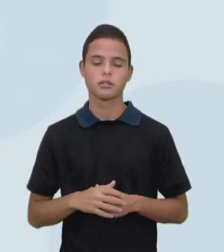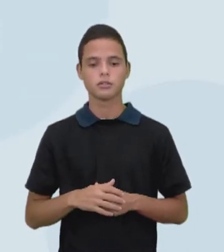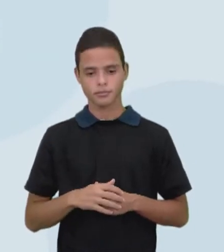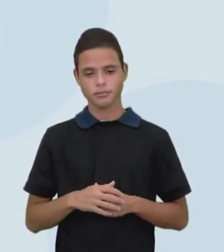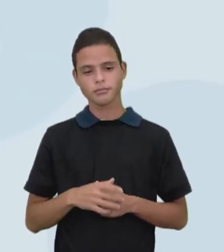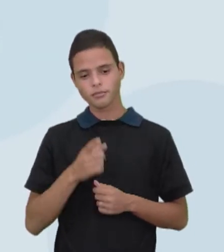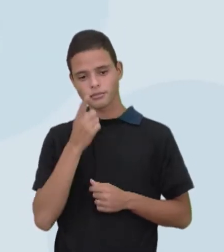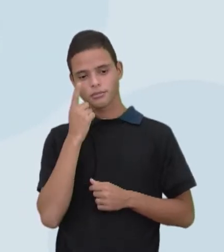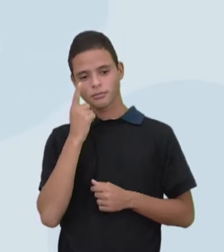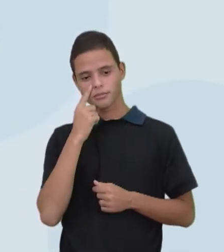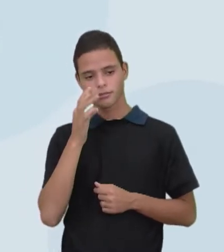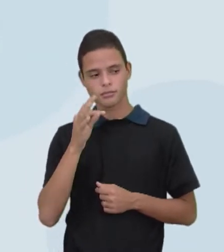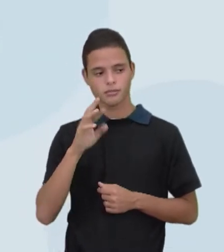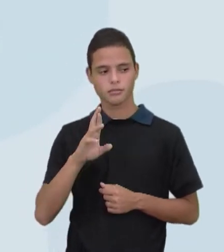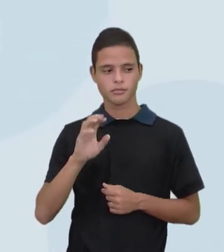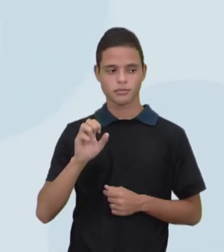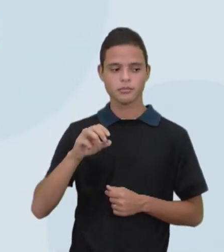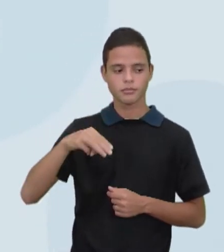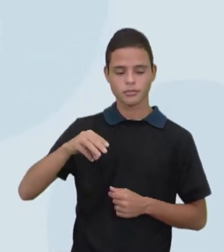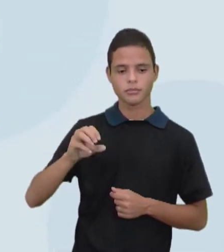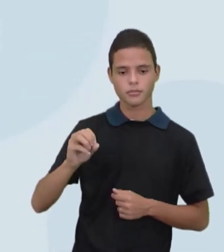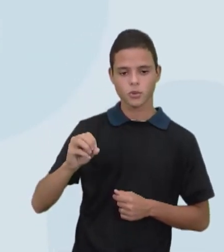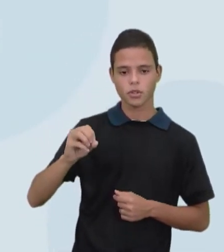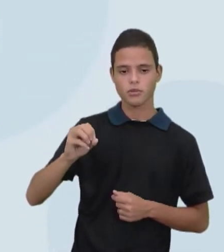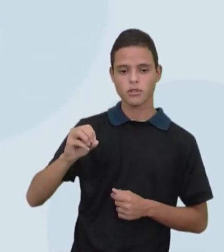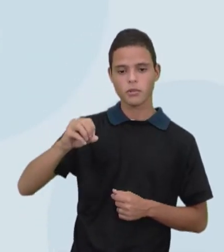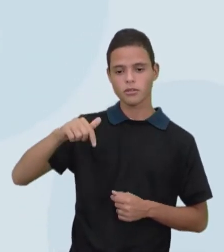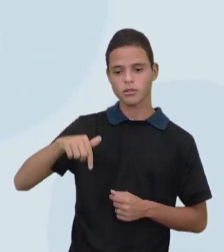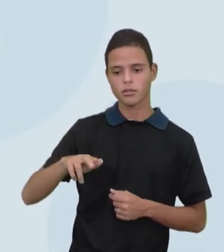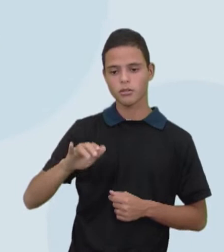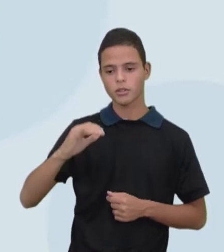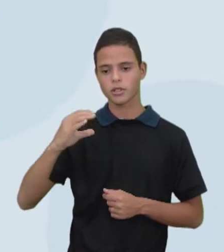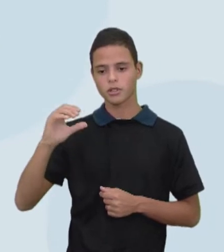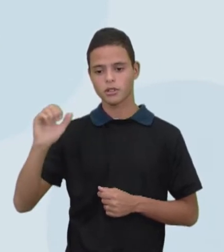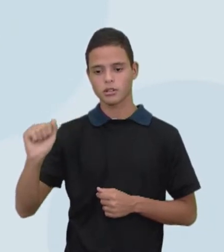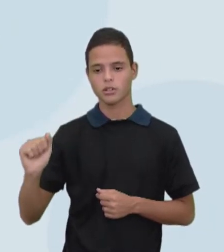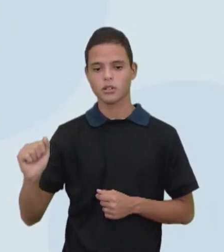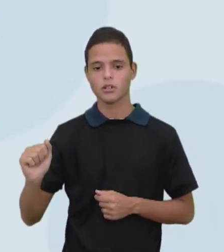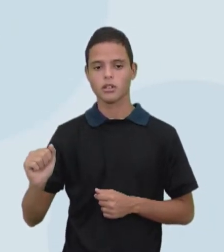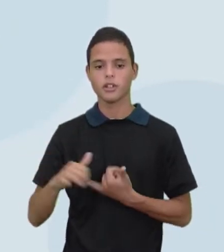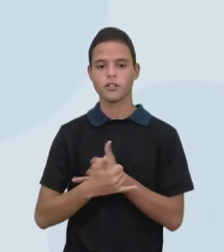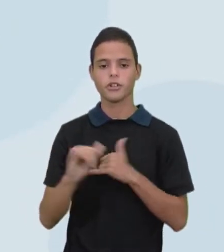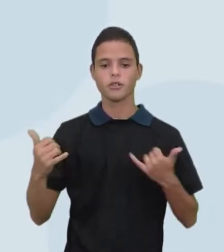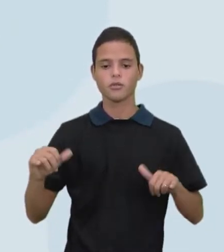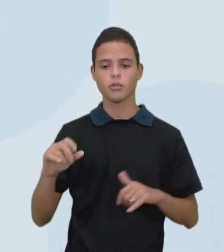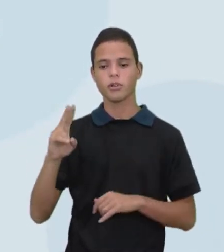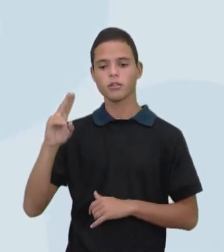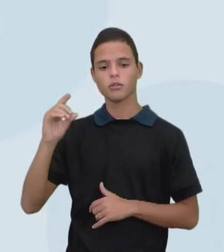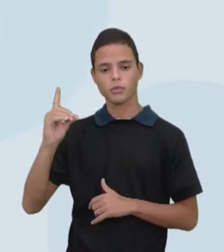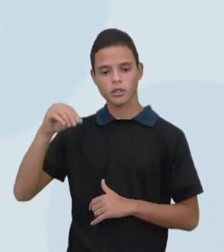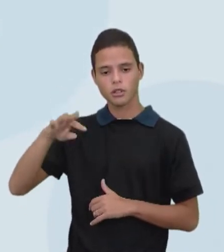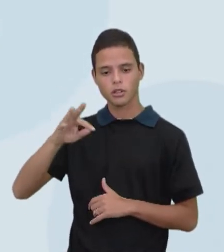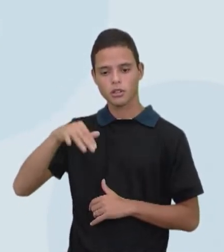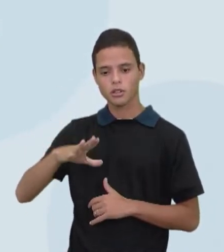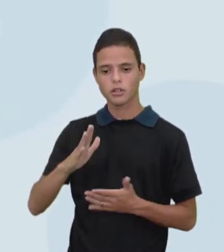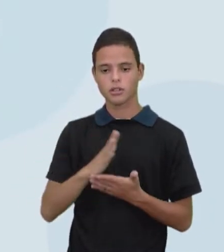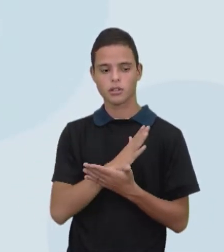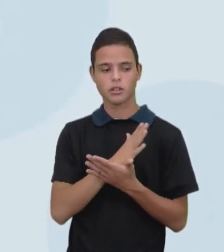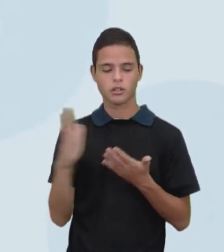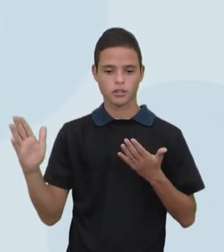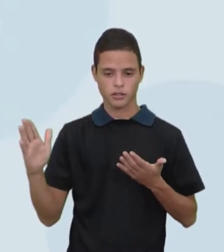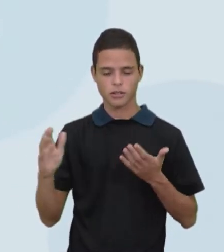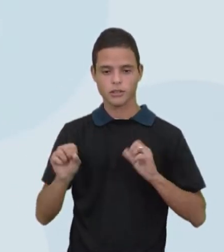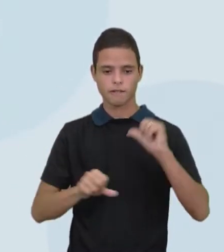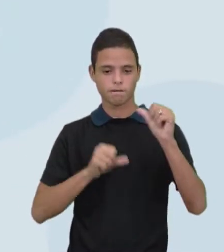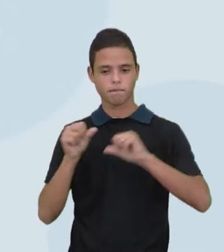né? Vem de alta temperatura, no caso, né? Variação na temperatura, e químicos vem de reações, tá certo?